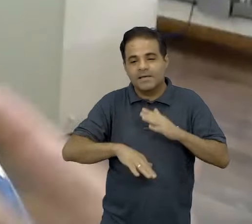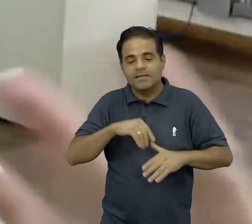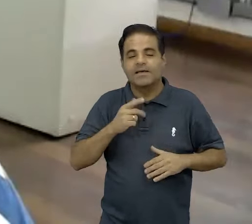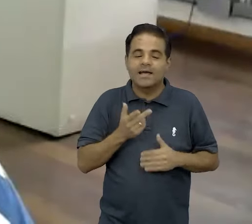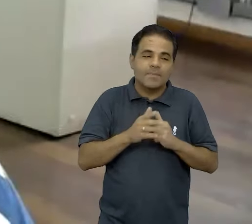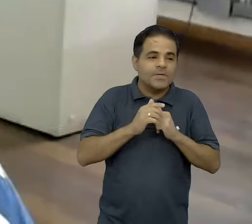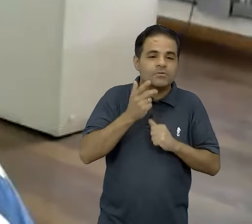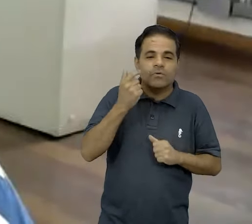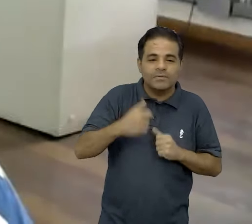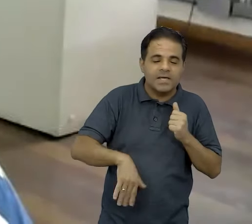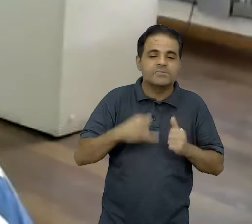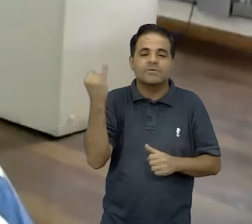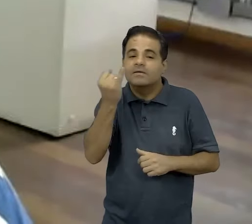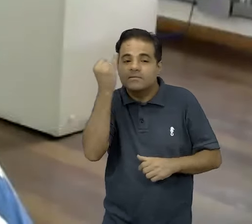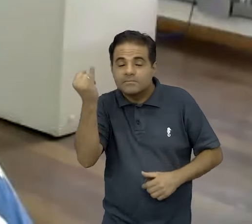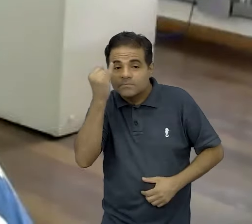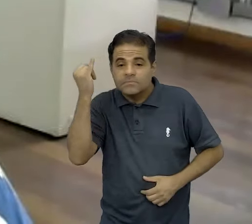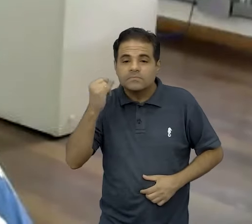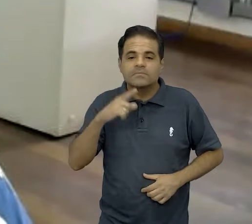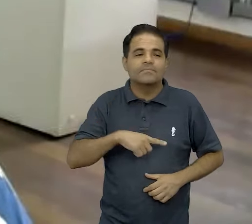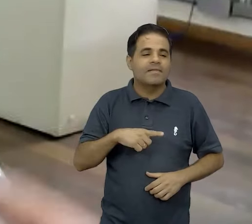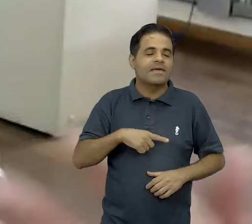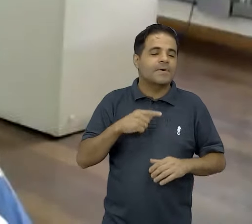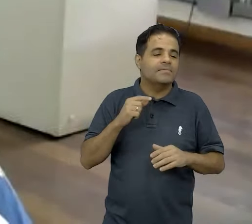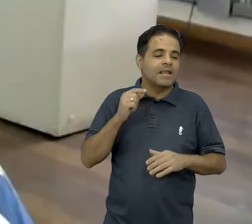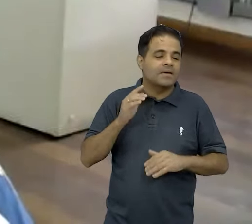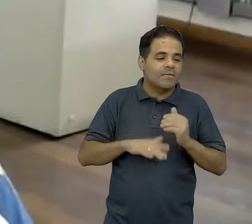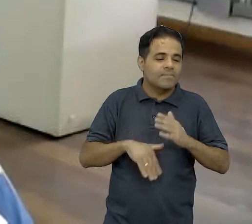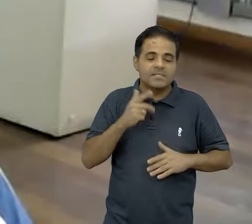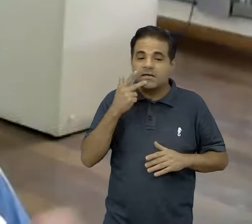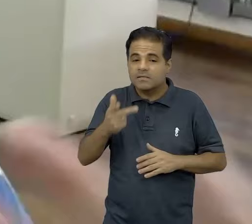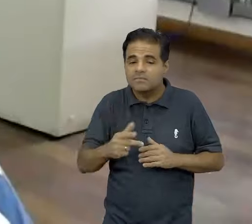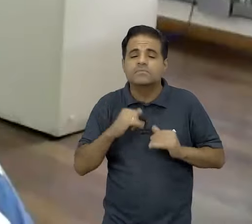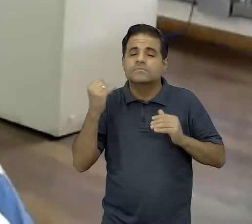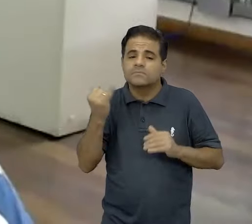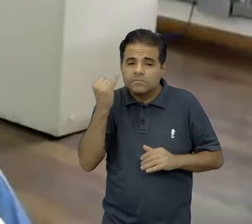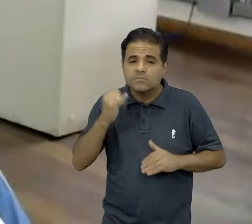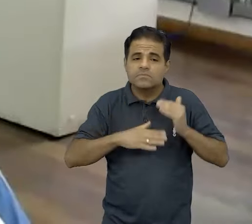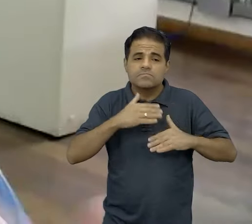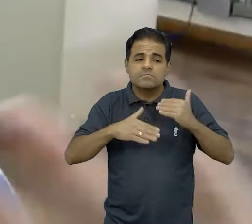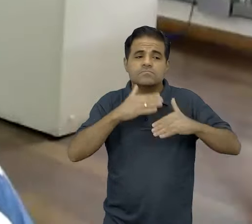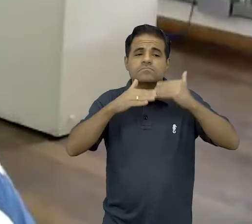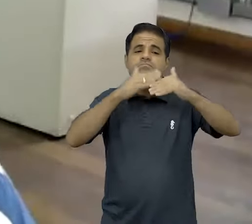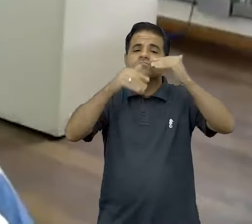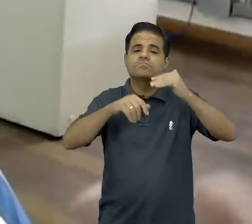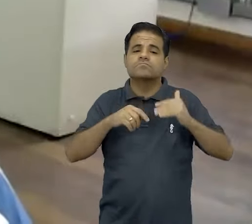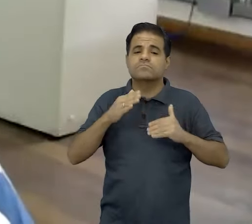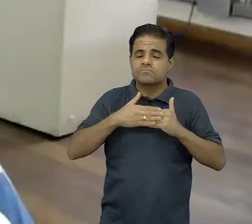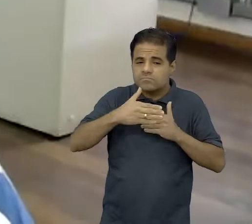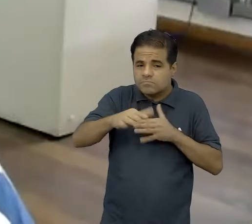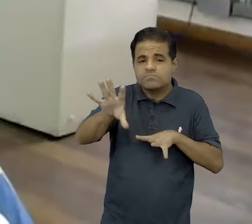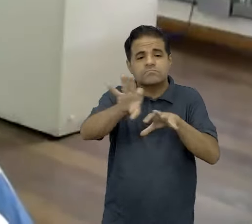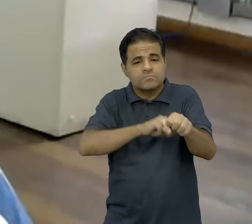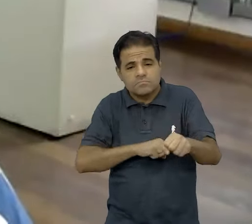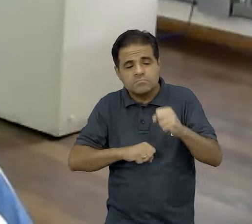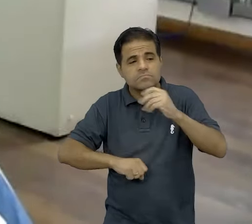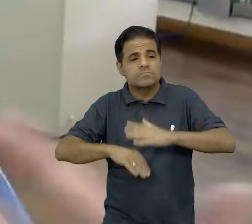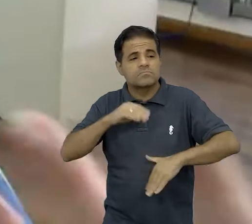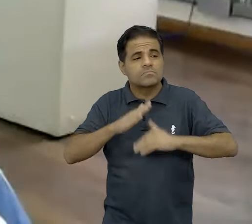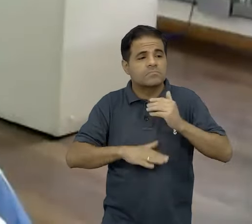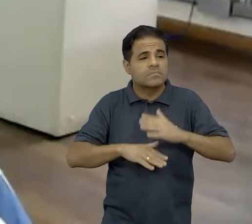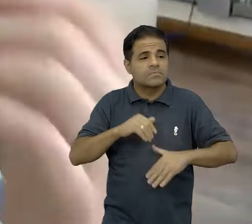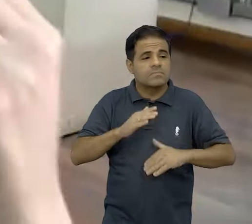características fundamentais aí, né, que a gente pode desenvolver a partir do ato